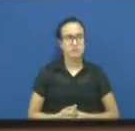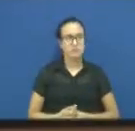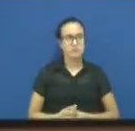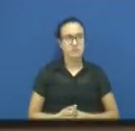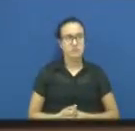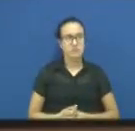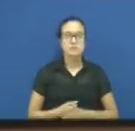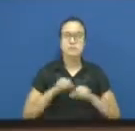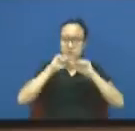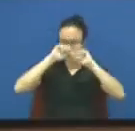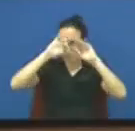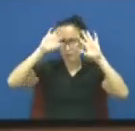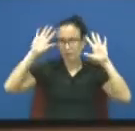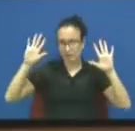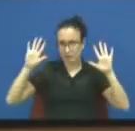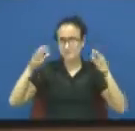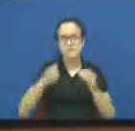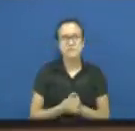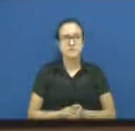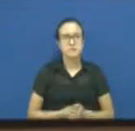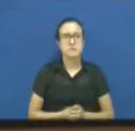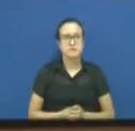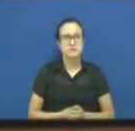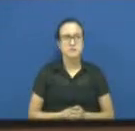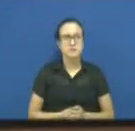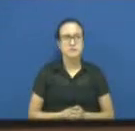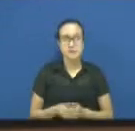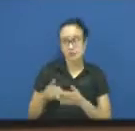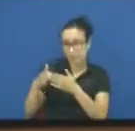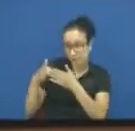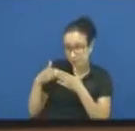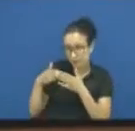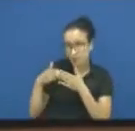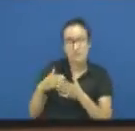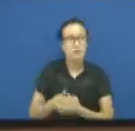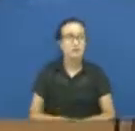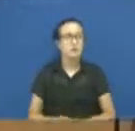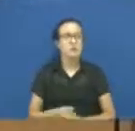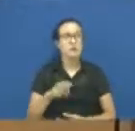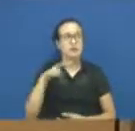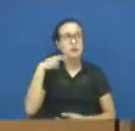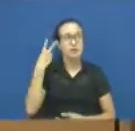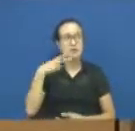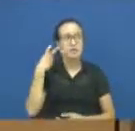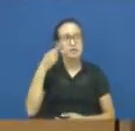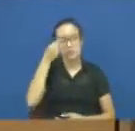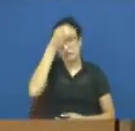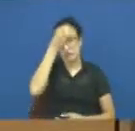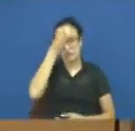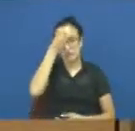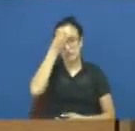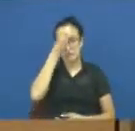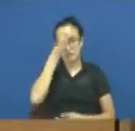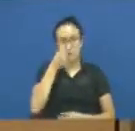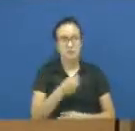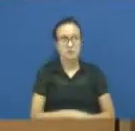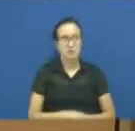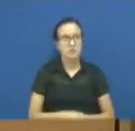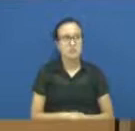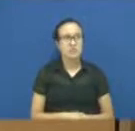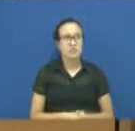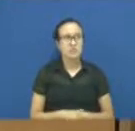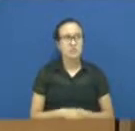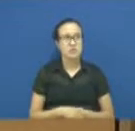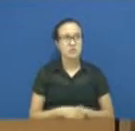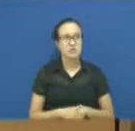Feito este esclarecimento, partamos para o item 2º Questão de ordem, da pauta. Pela ordem, vereador Jorge. Eu solicito